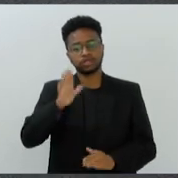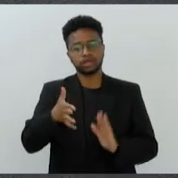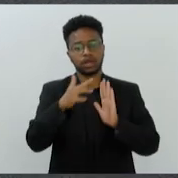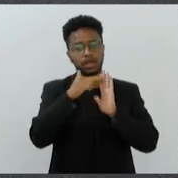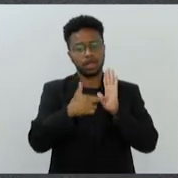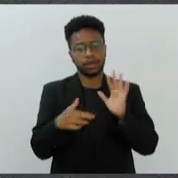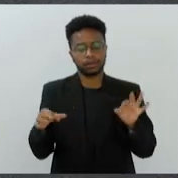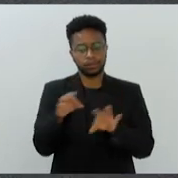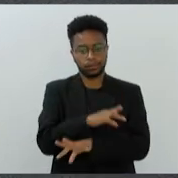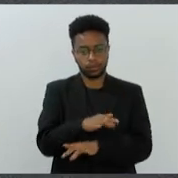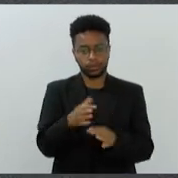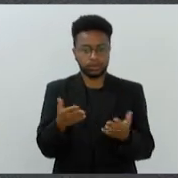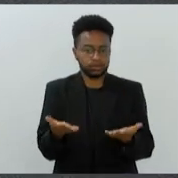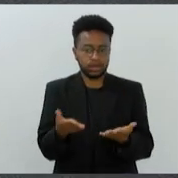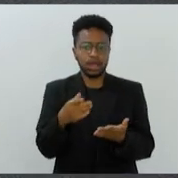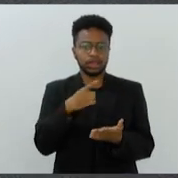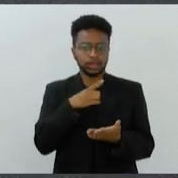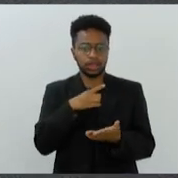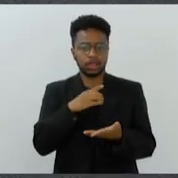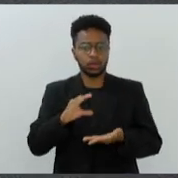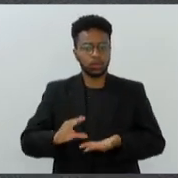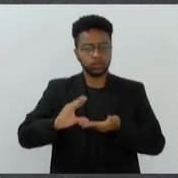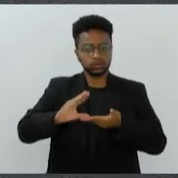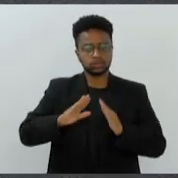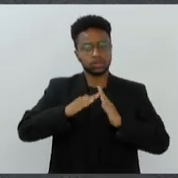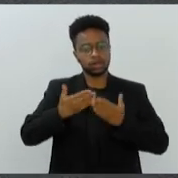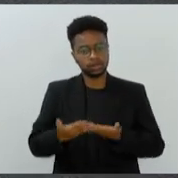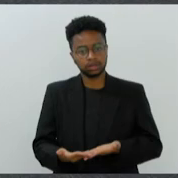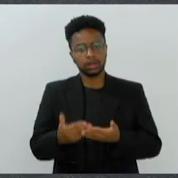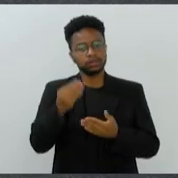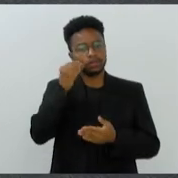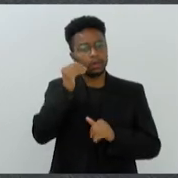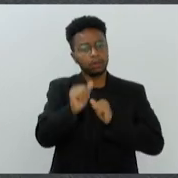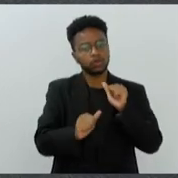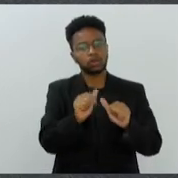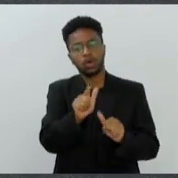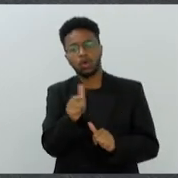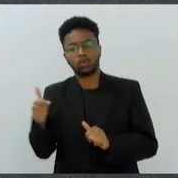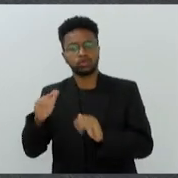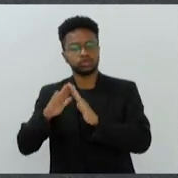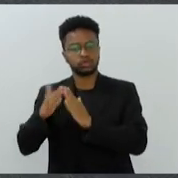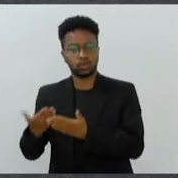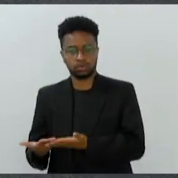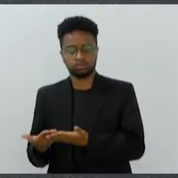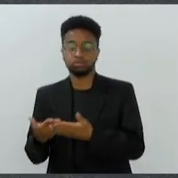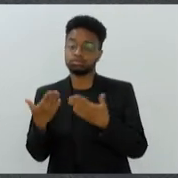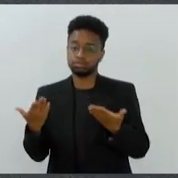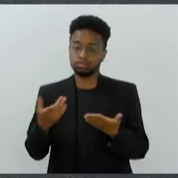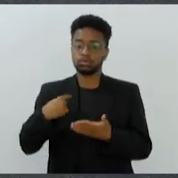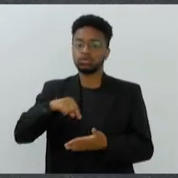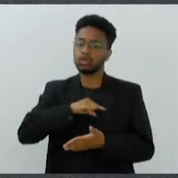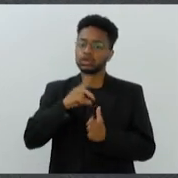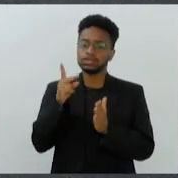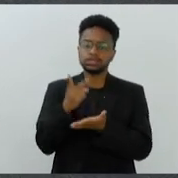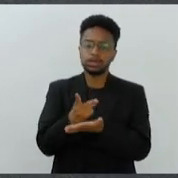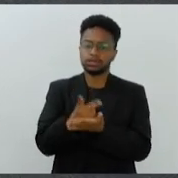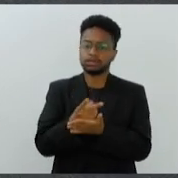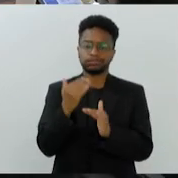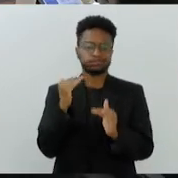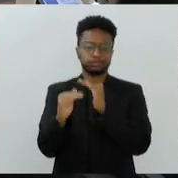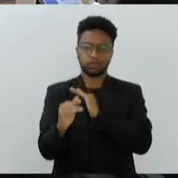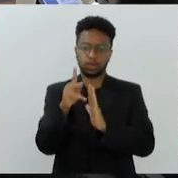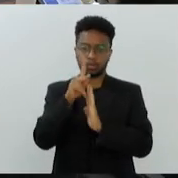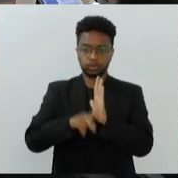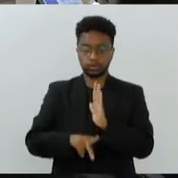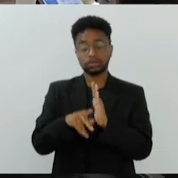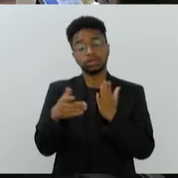né, conselho escolar, etc., em outra escola, como é um projeto que nós sempre refutamos.